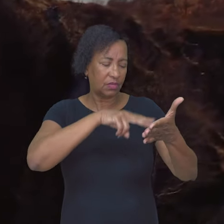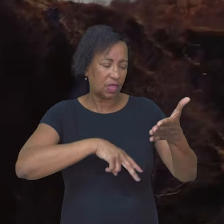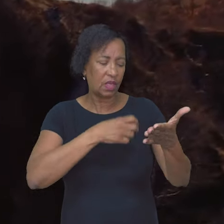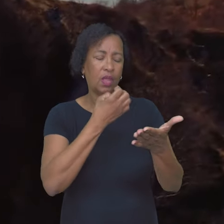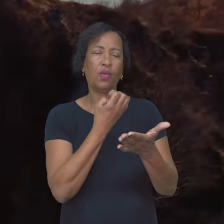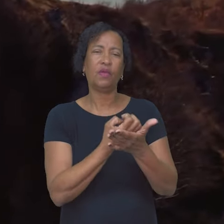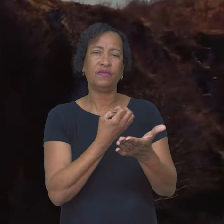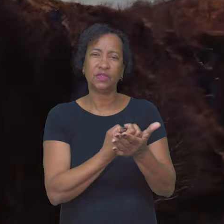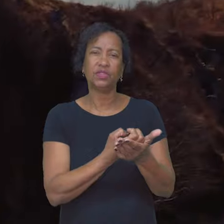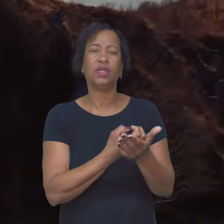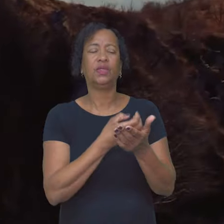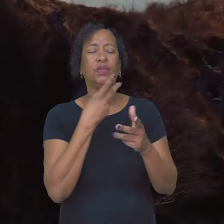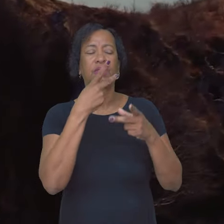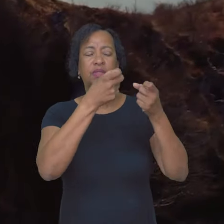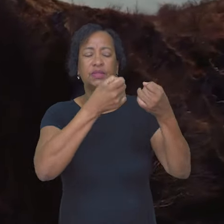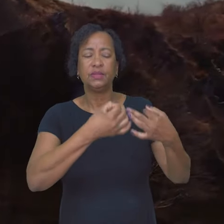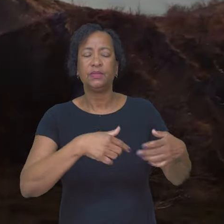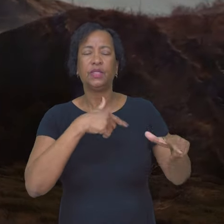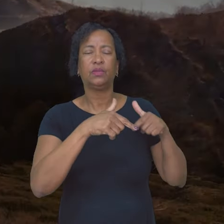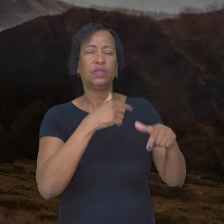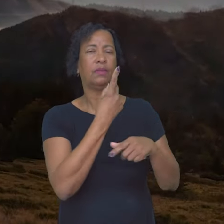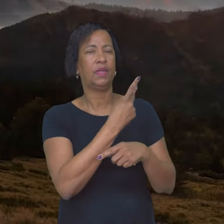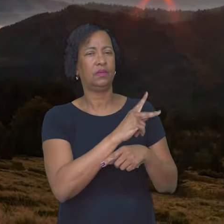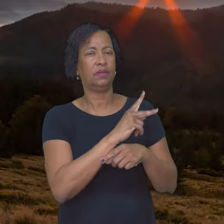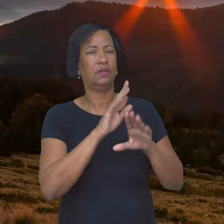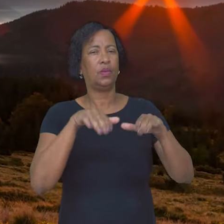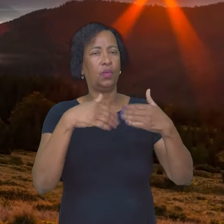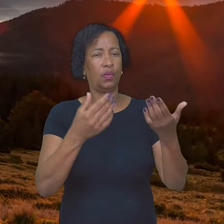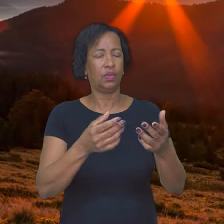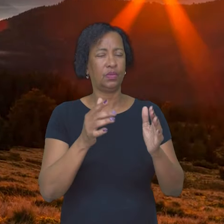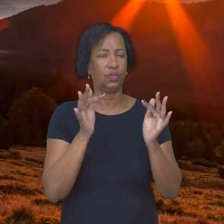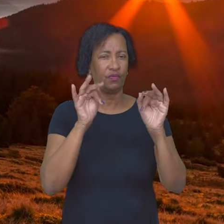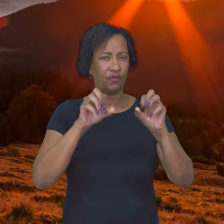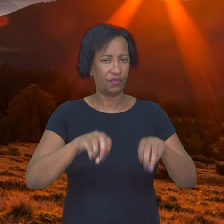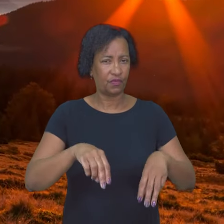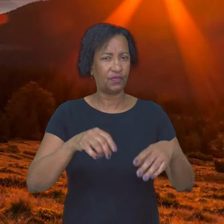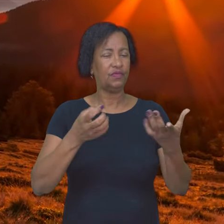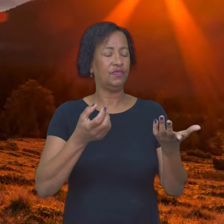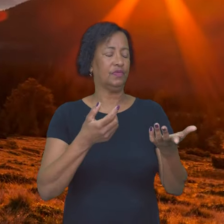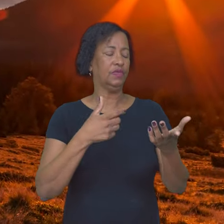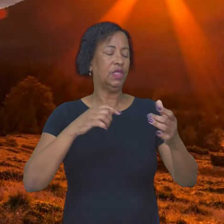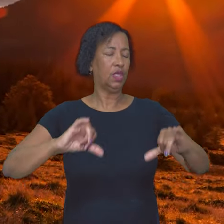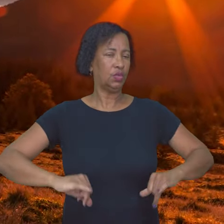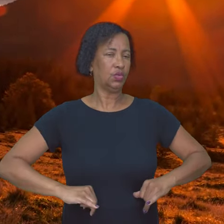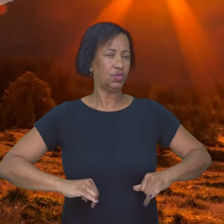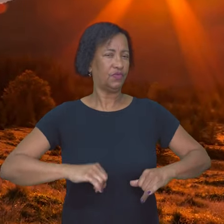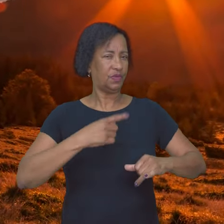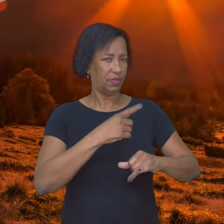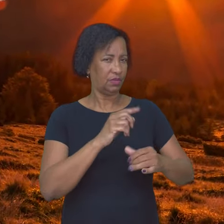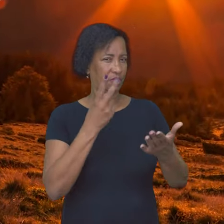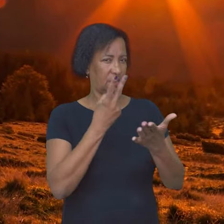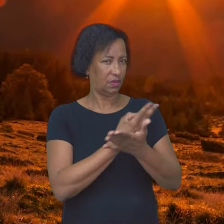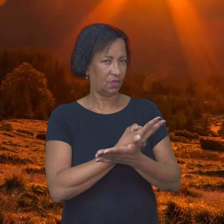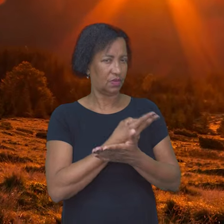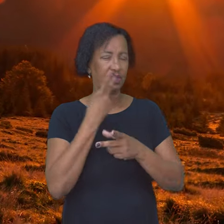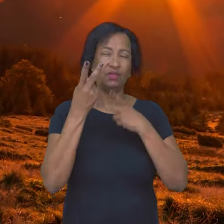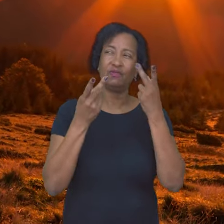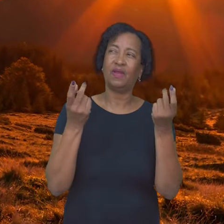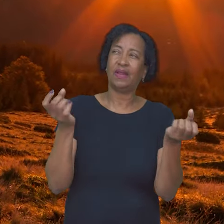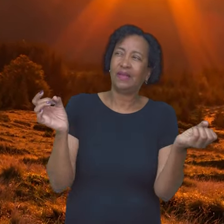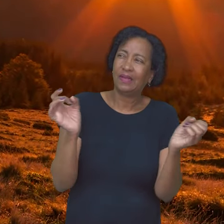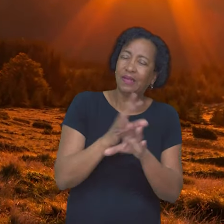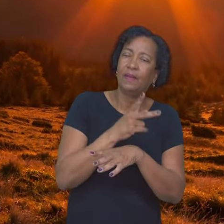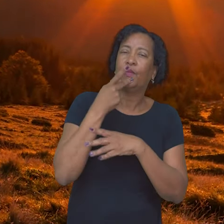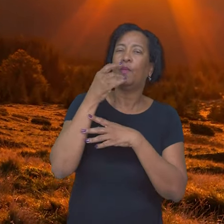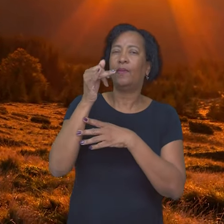dedicados da sua obra quando no final do seu sofrimento na cruz Jesus disse Está Consumado pai nas tuas mãos Entrego meu